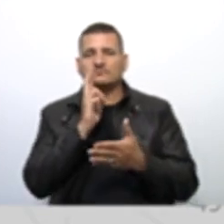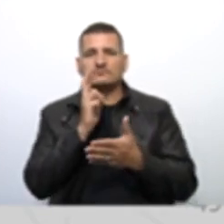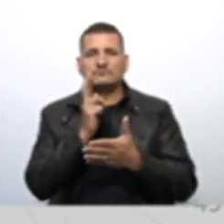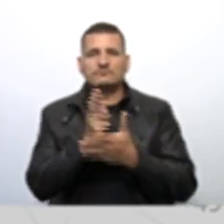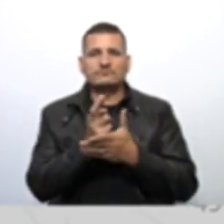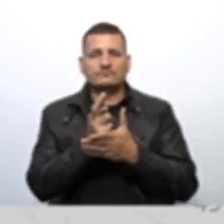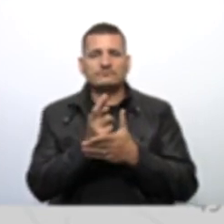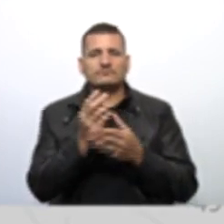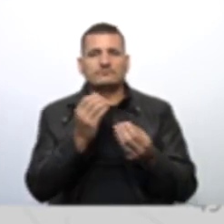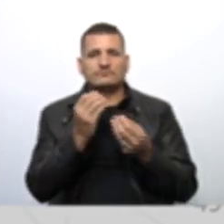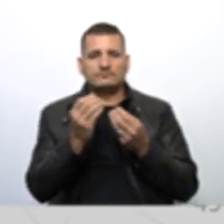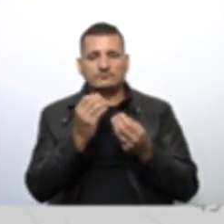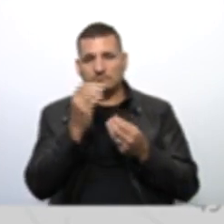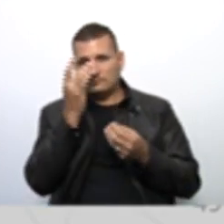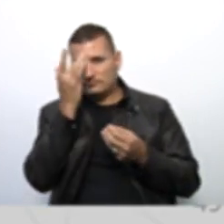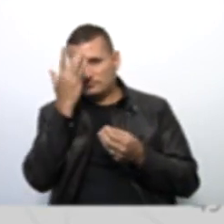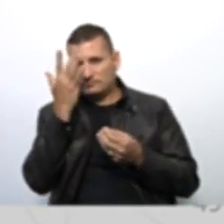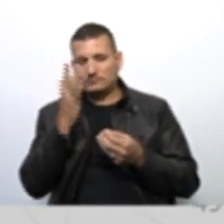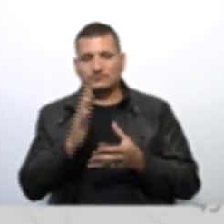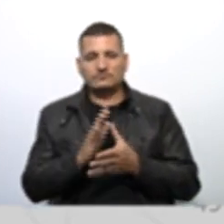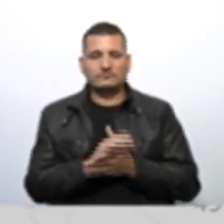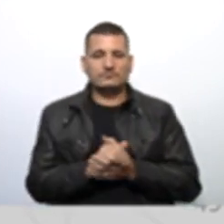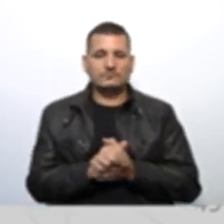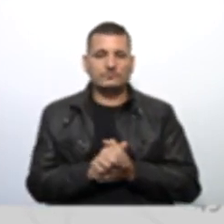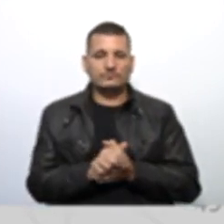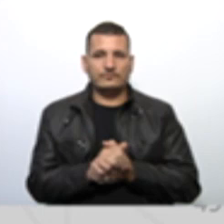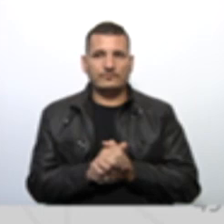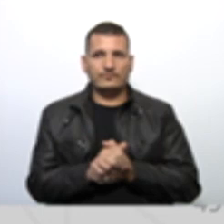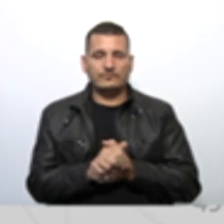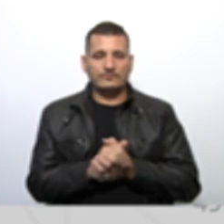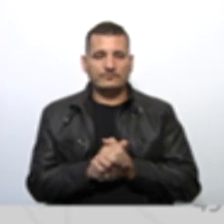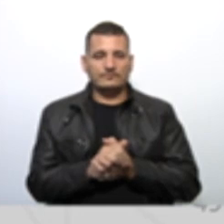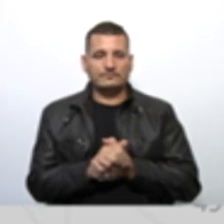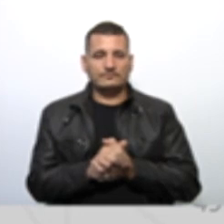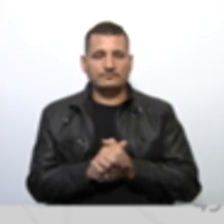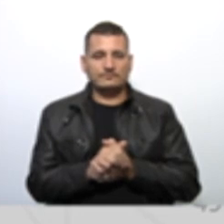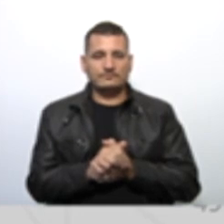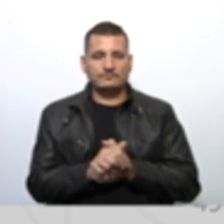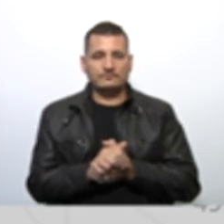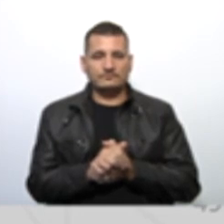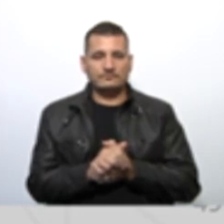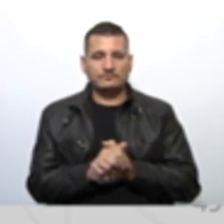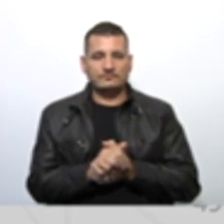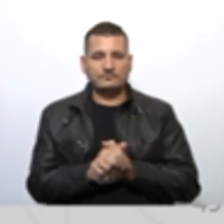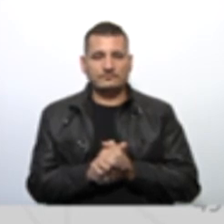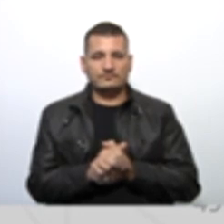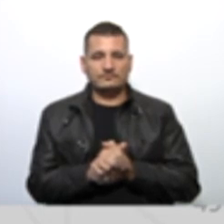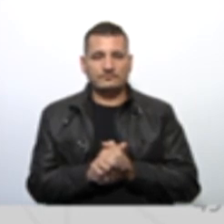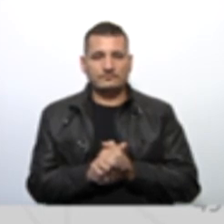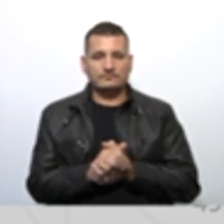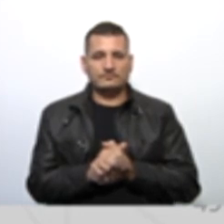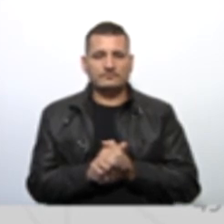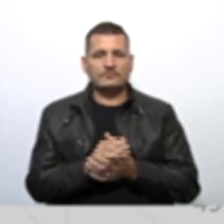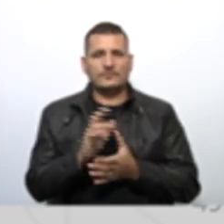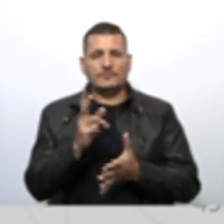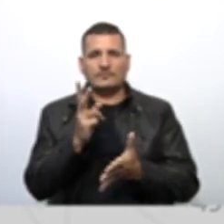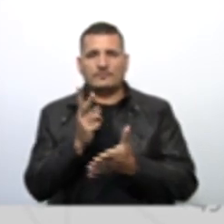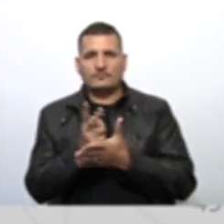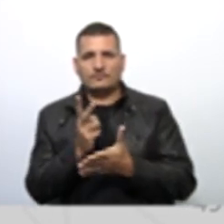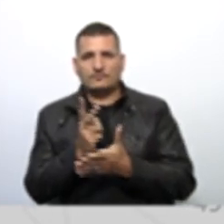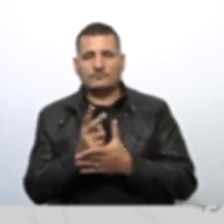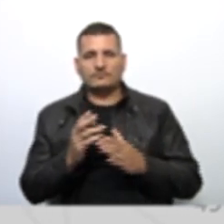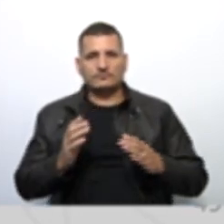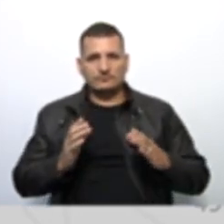fácil, simples e fácil, pessoal? Então, se focou aqui na questão da mesma